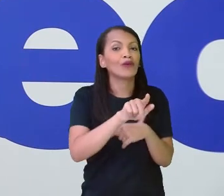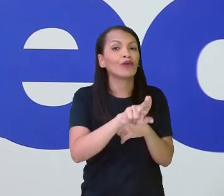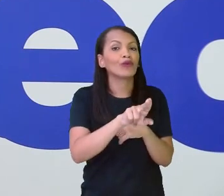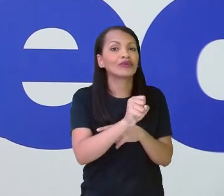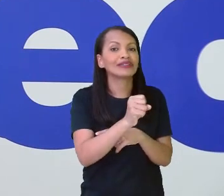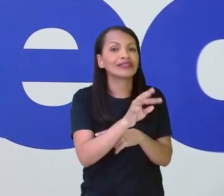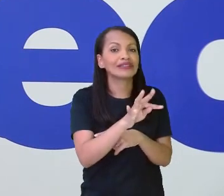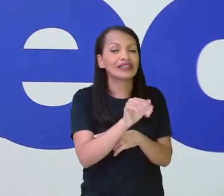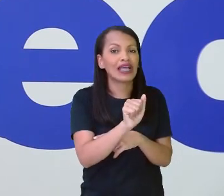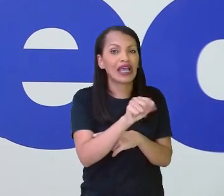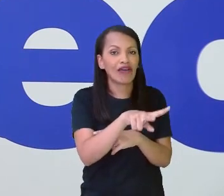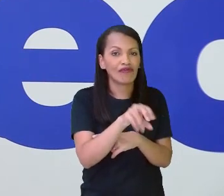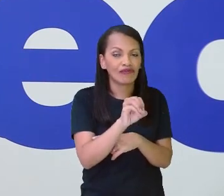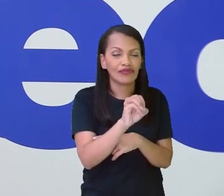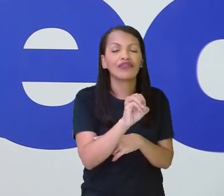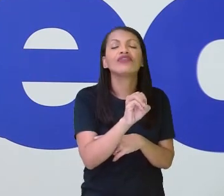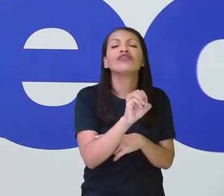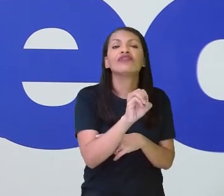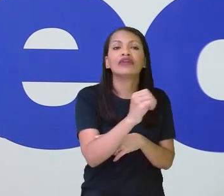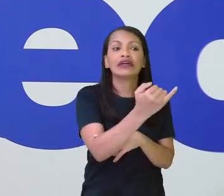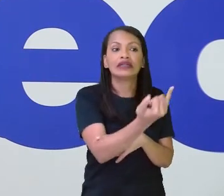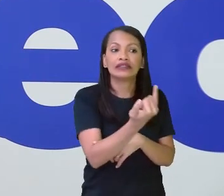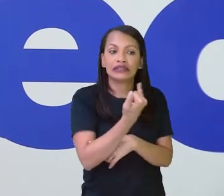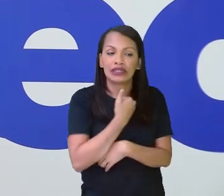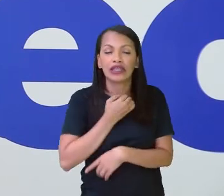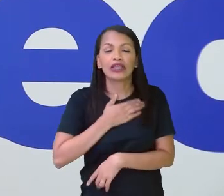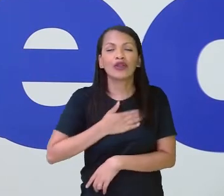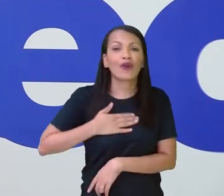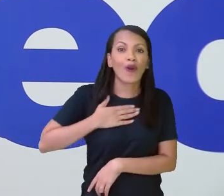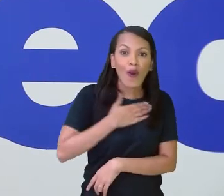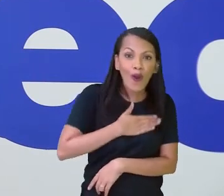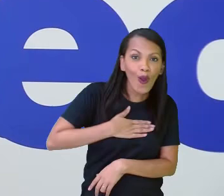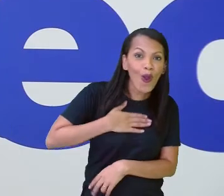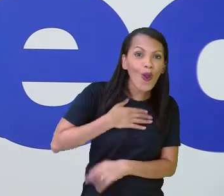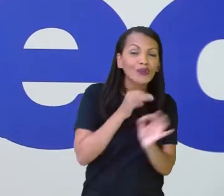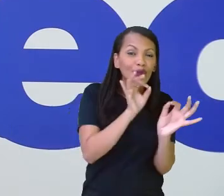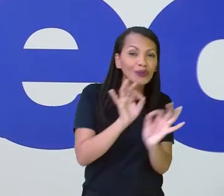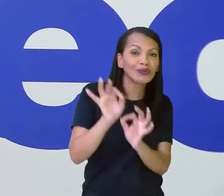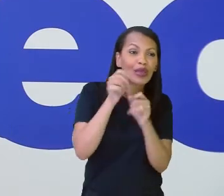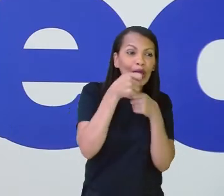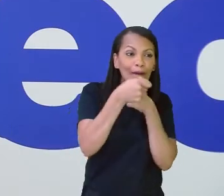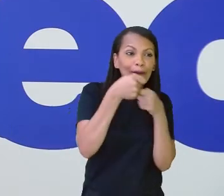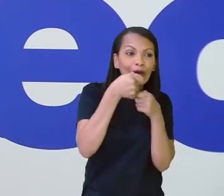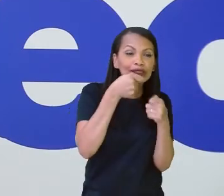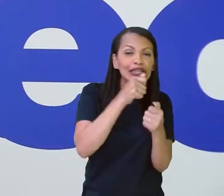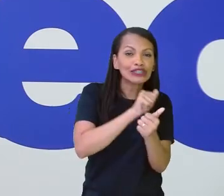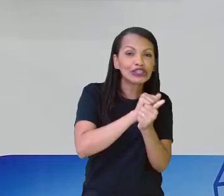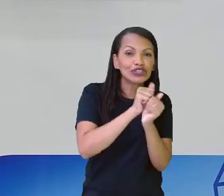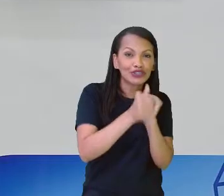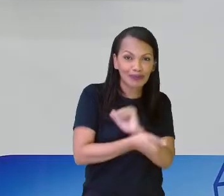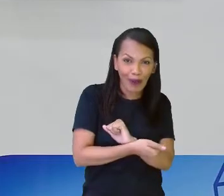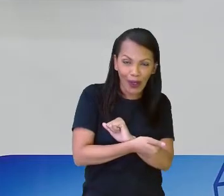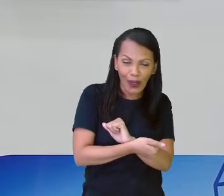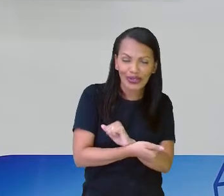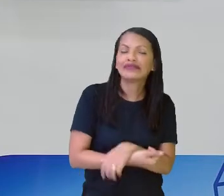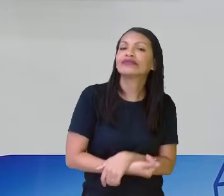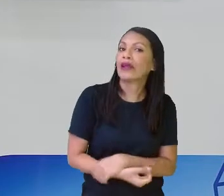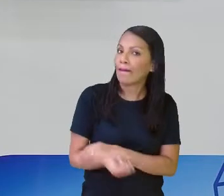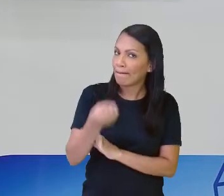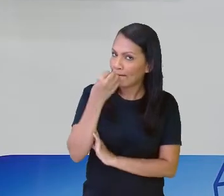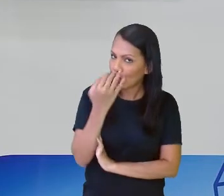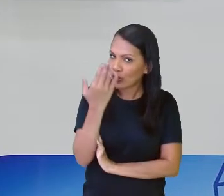de reportagens esportivas, né? Então estão por aqui, acompanhando a aula.